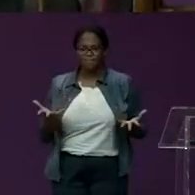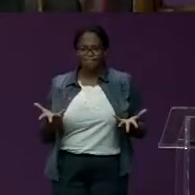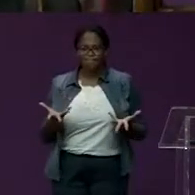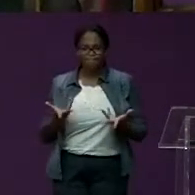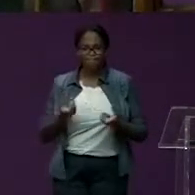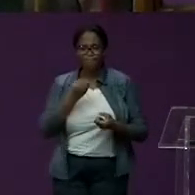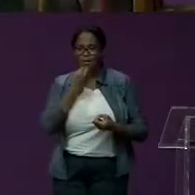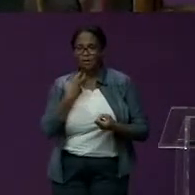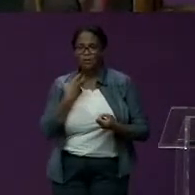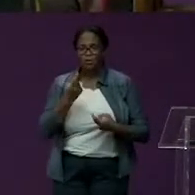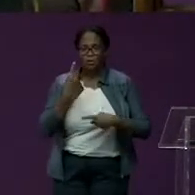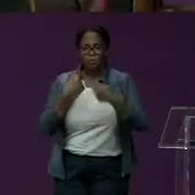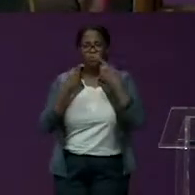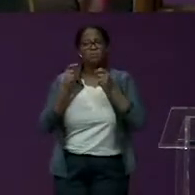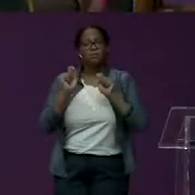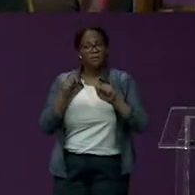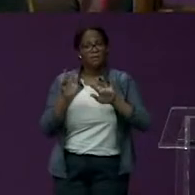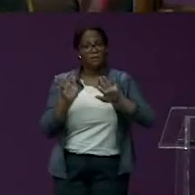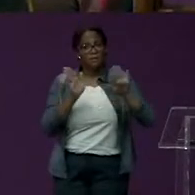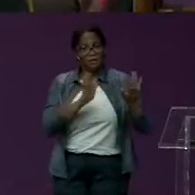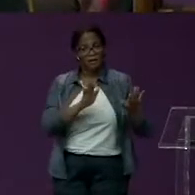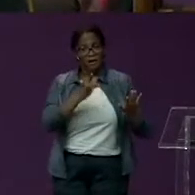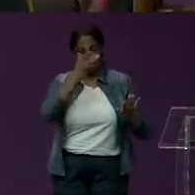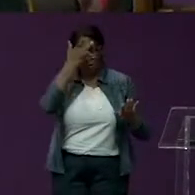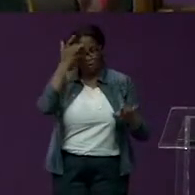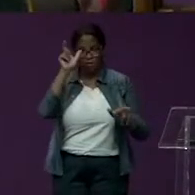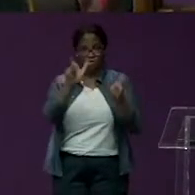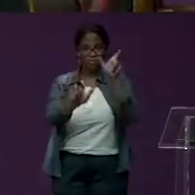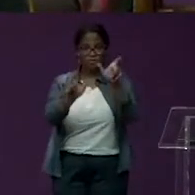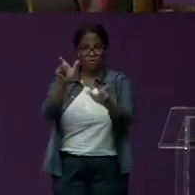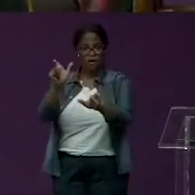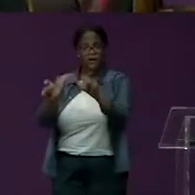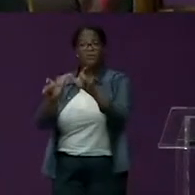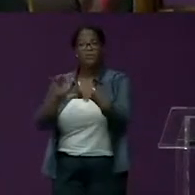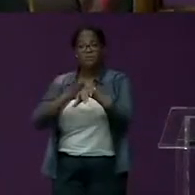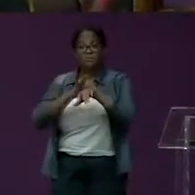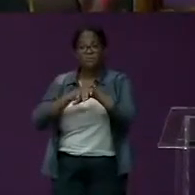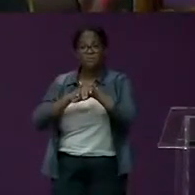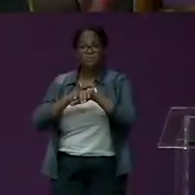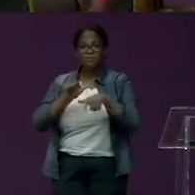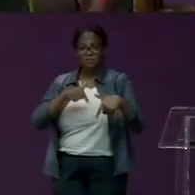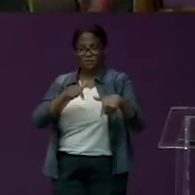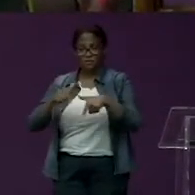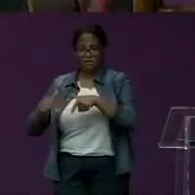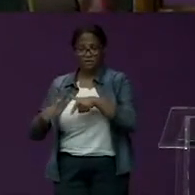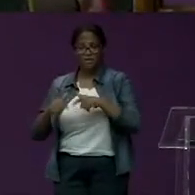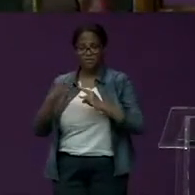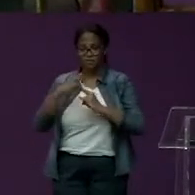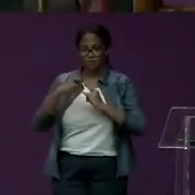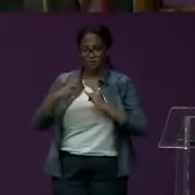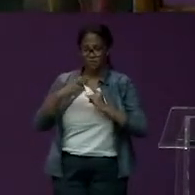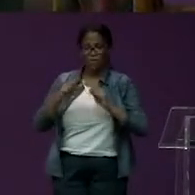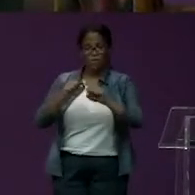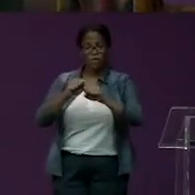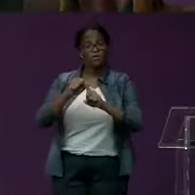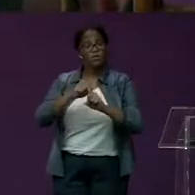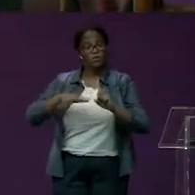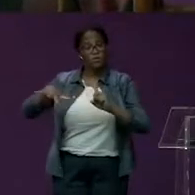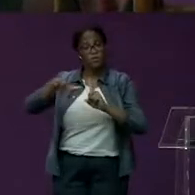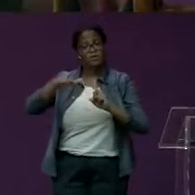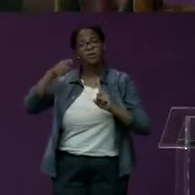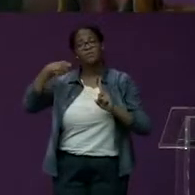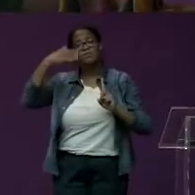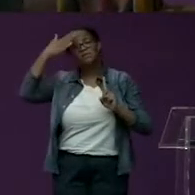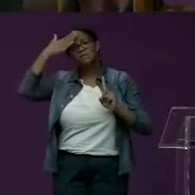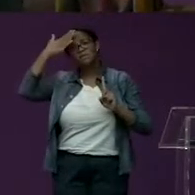potencial enorme, né? E isso as pessoas, os trabalhadores da Fiocruz e a sociedade precisam saber,